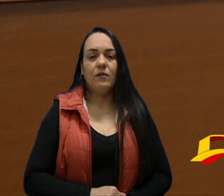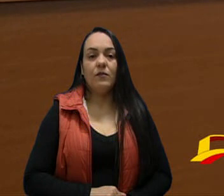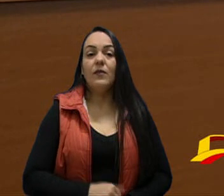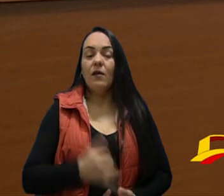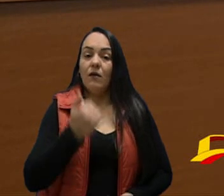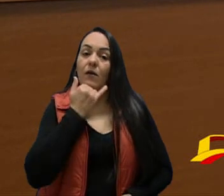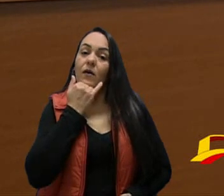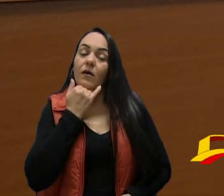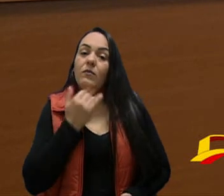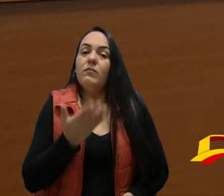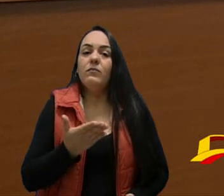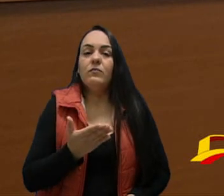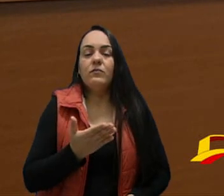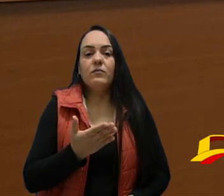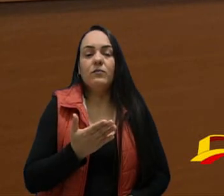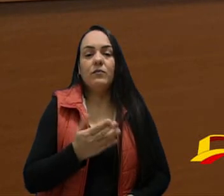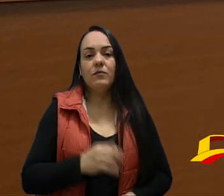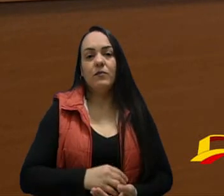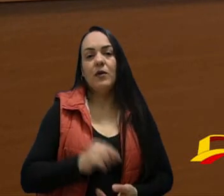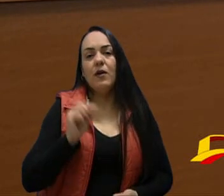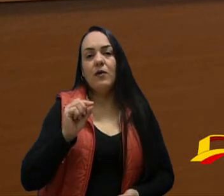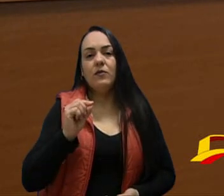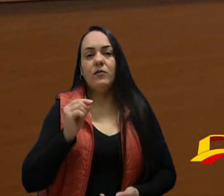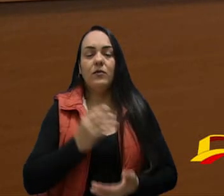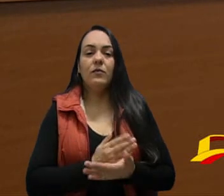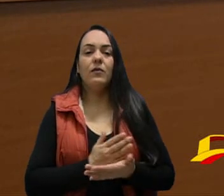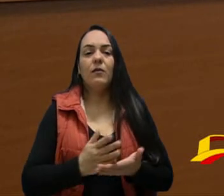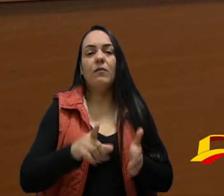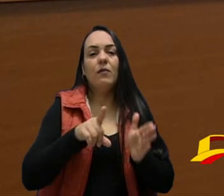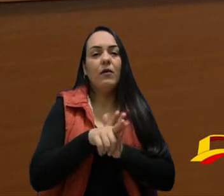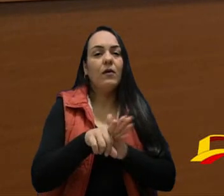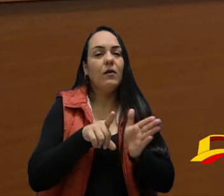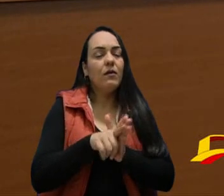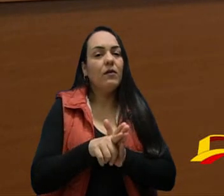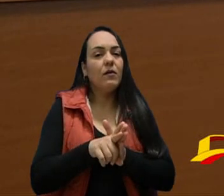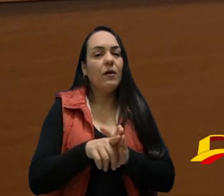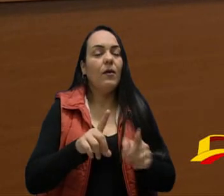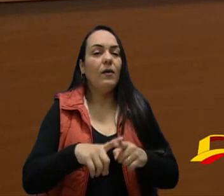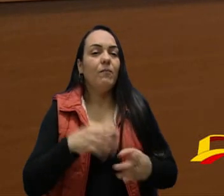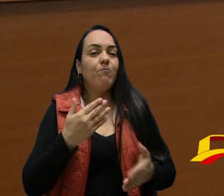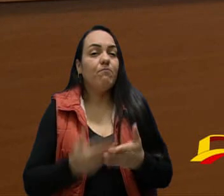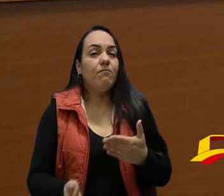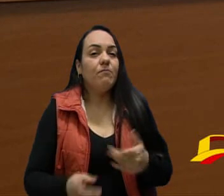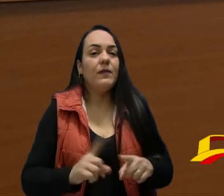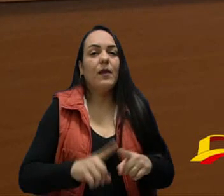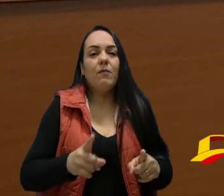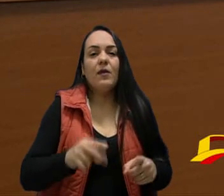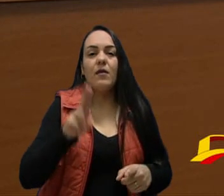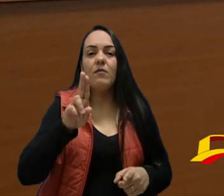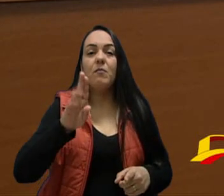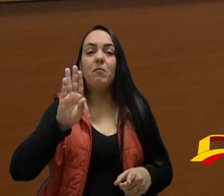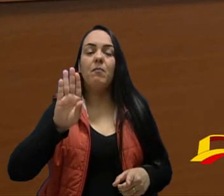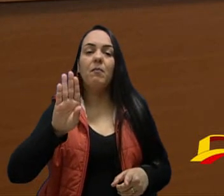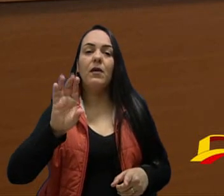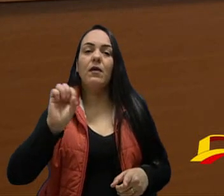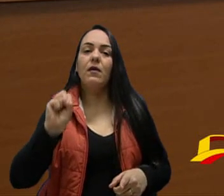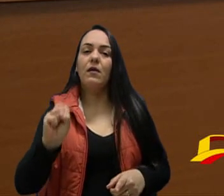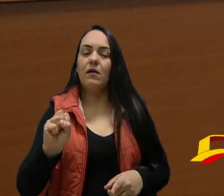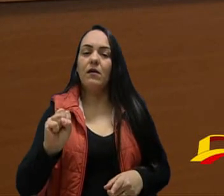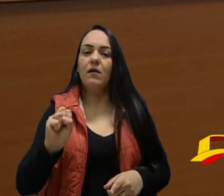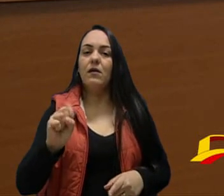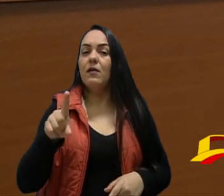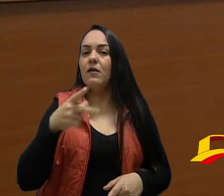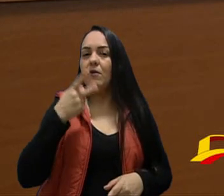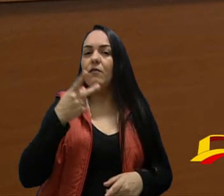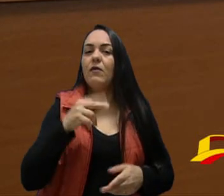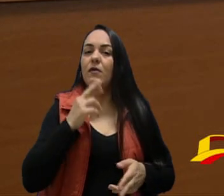desculpa é só o início da pergunta que eu perdi mas assim ó nas unidades veja se eu